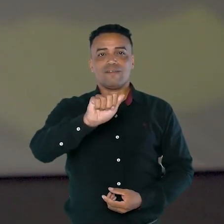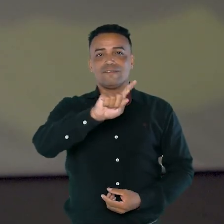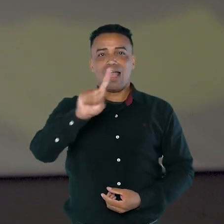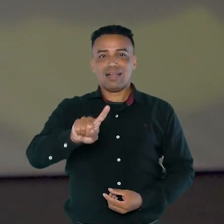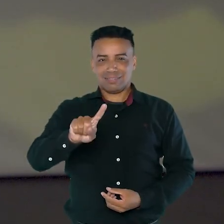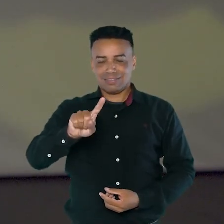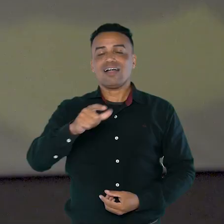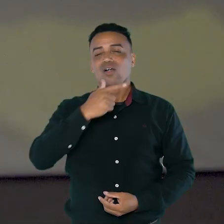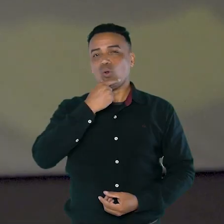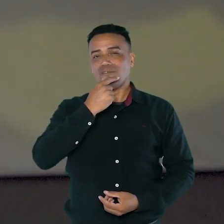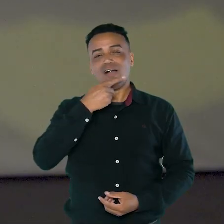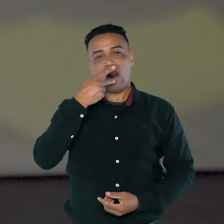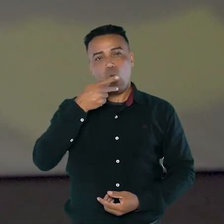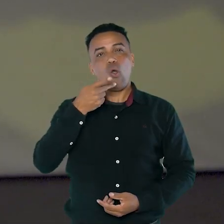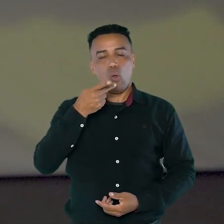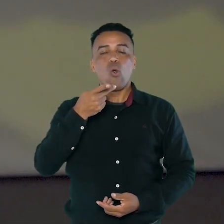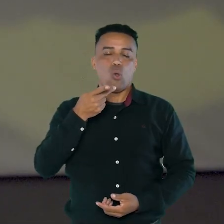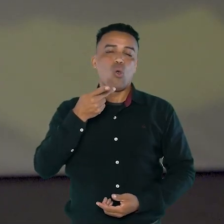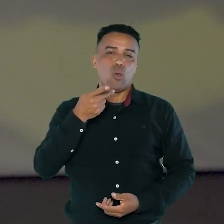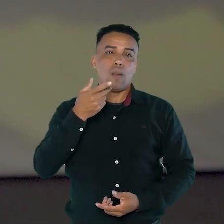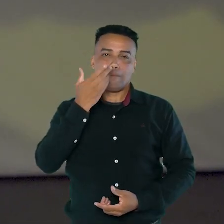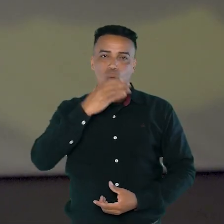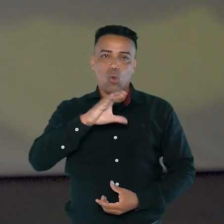dessa aqui, eu acho que eu tenho que fazer.